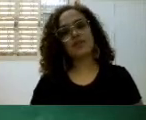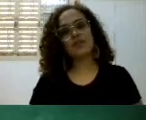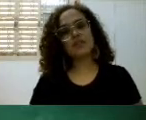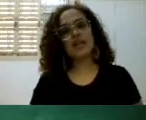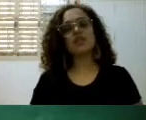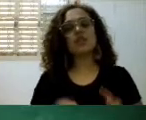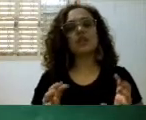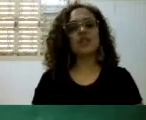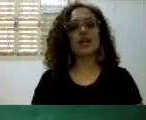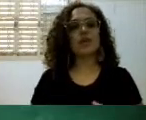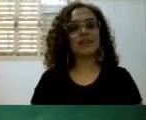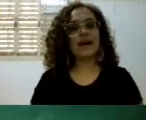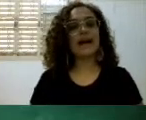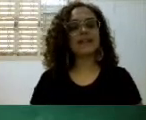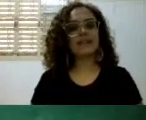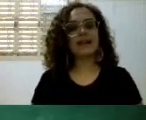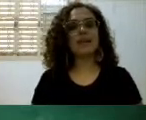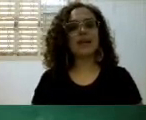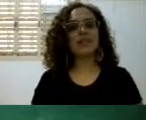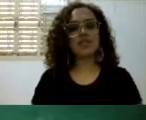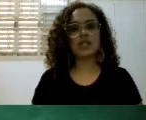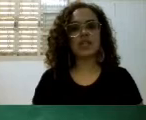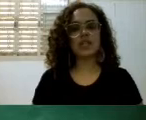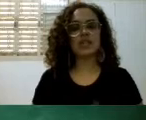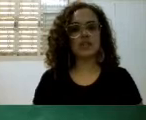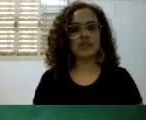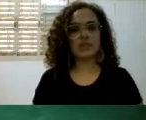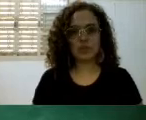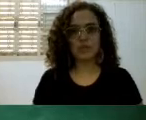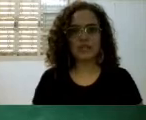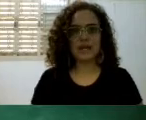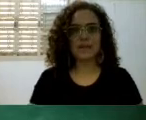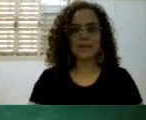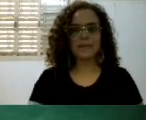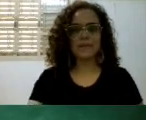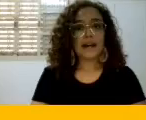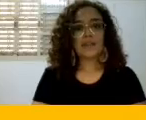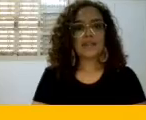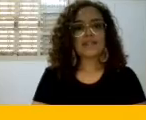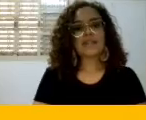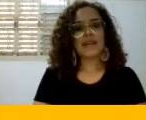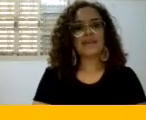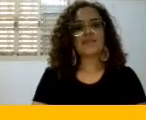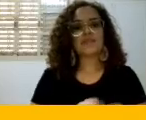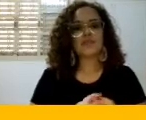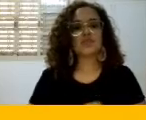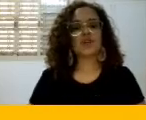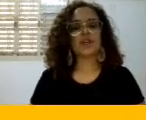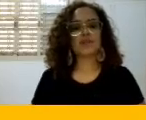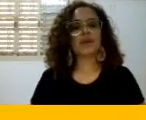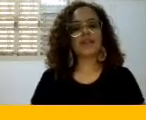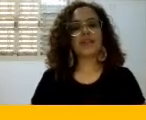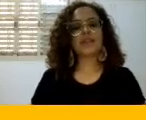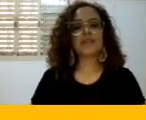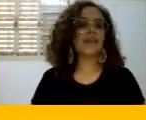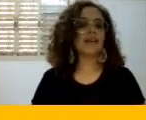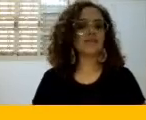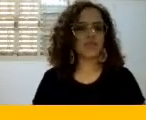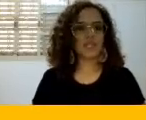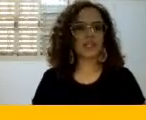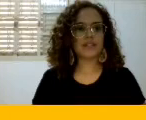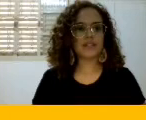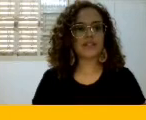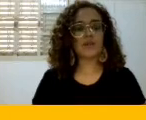na página 27, já deixar com a data, né, marcadinha aí, que nós já vamos começar. Aula 6. Jogando quadrinhas